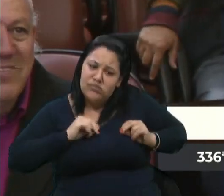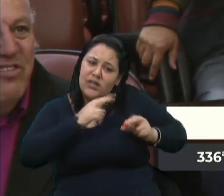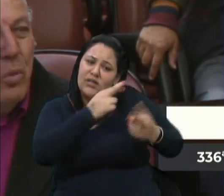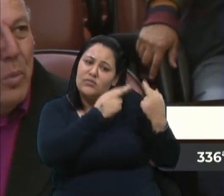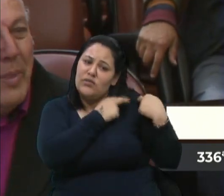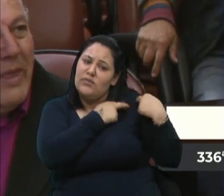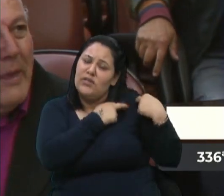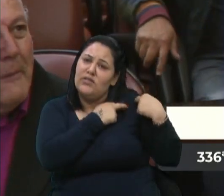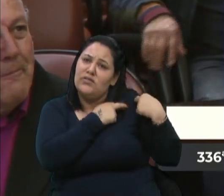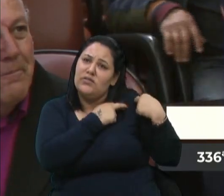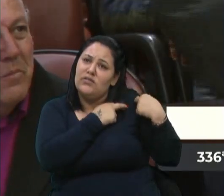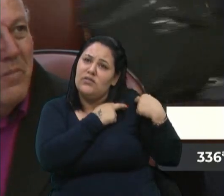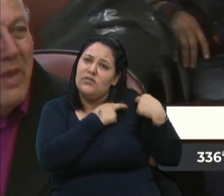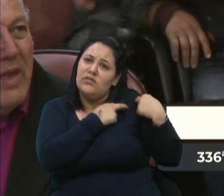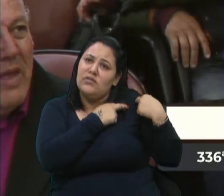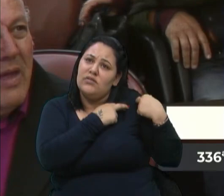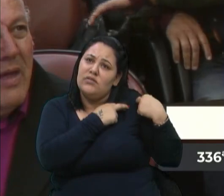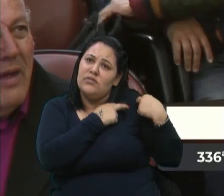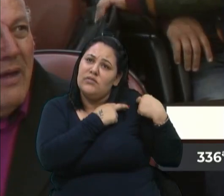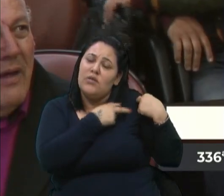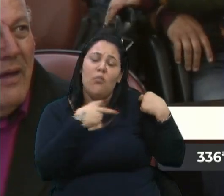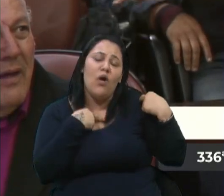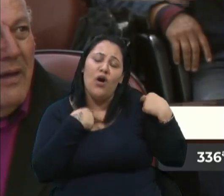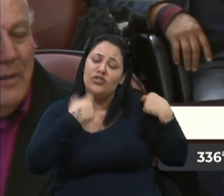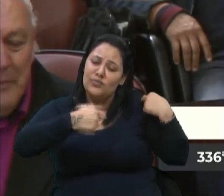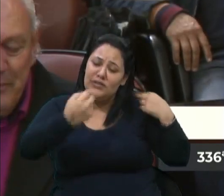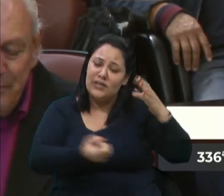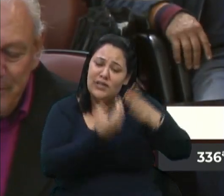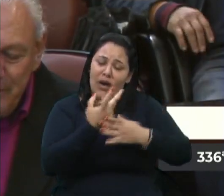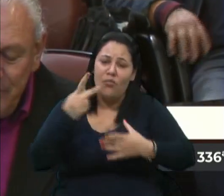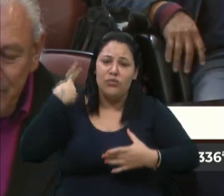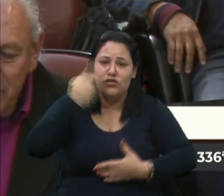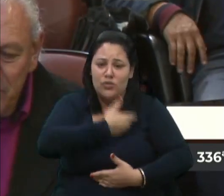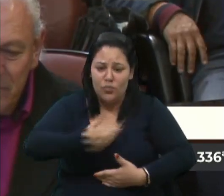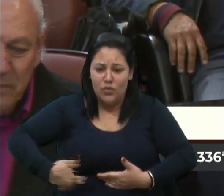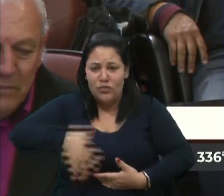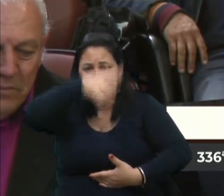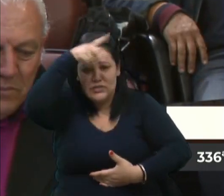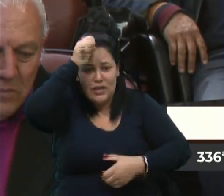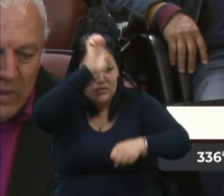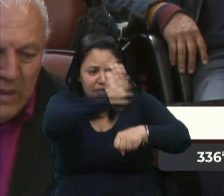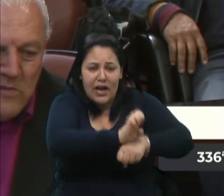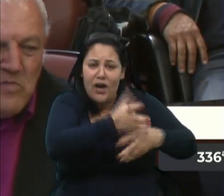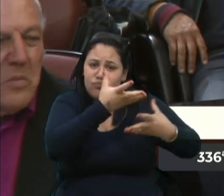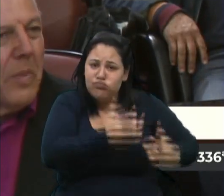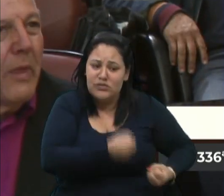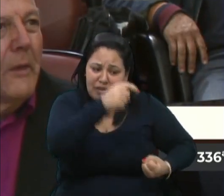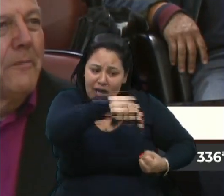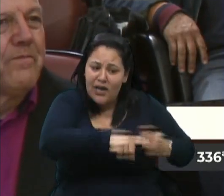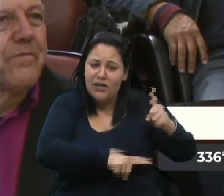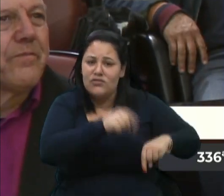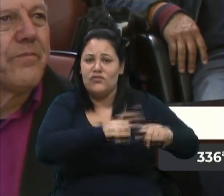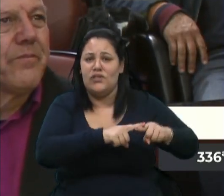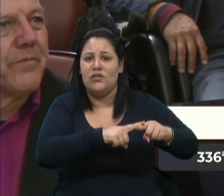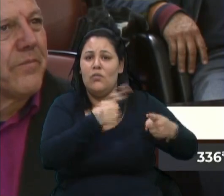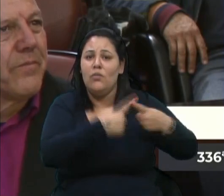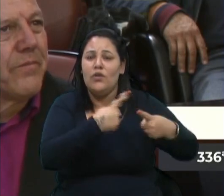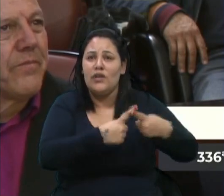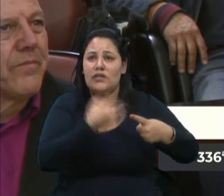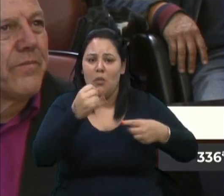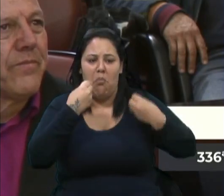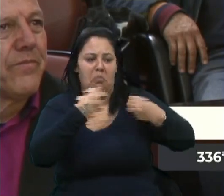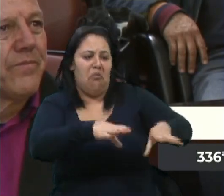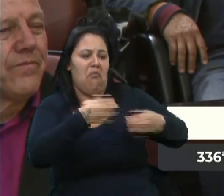responsabilidade. Tem que ser uma política pública. O município, o Estado, a União tem que assumir essa tarefa. Porque enquanto a gente jogar